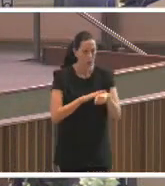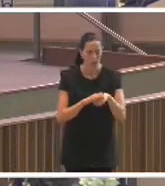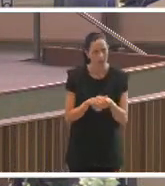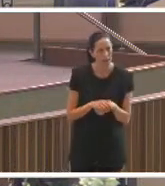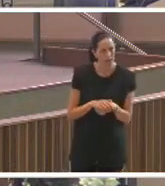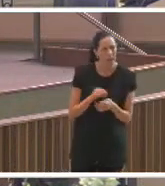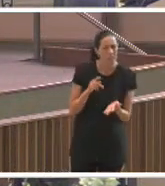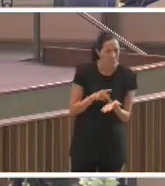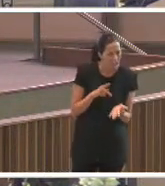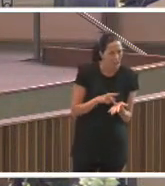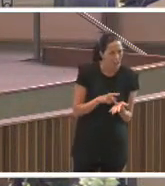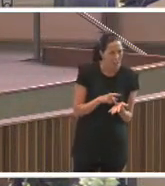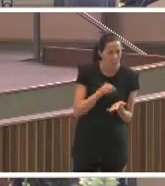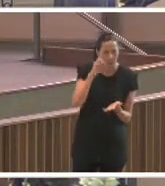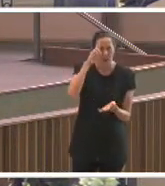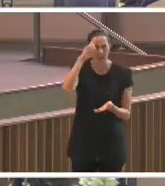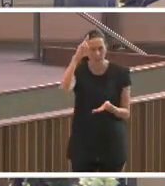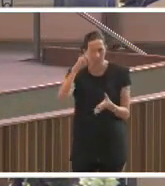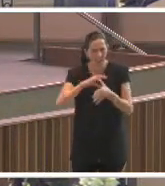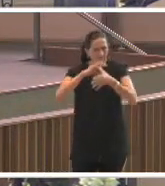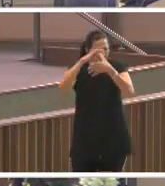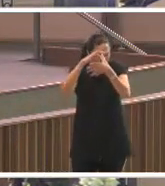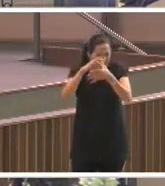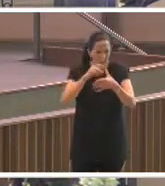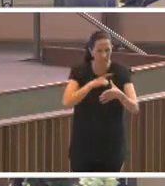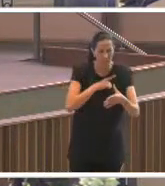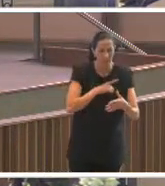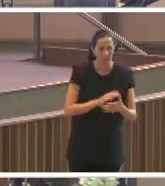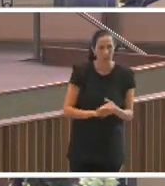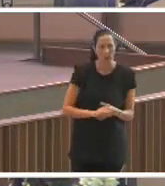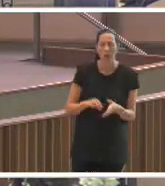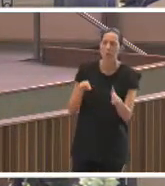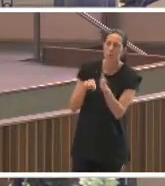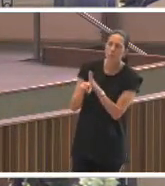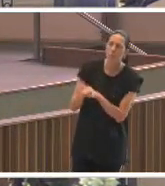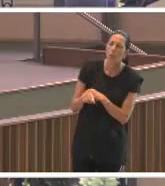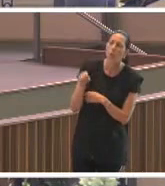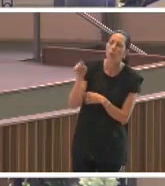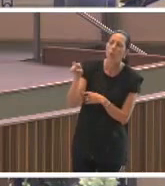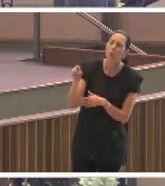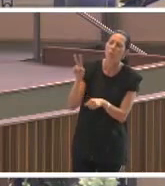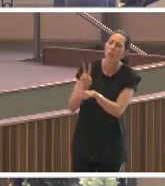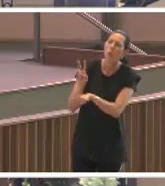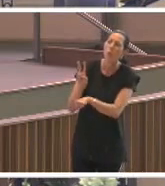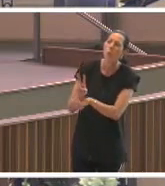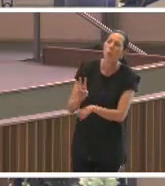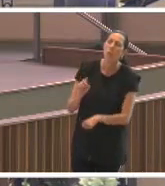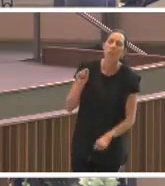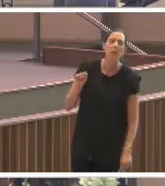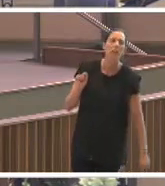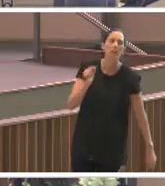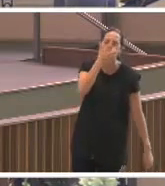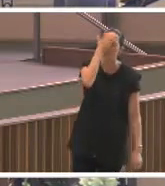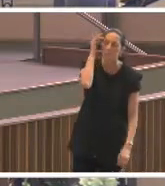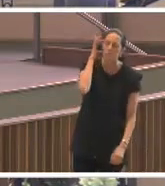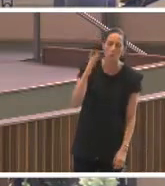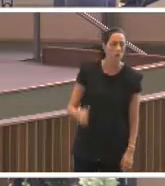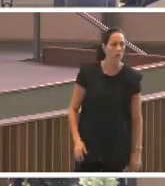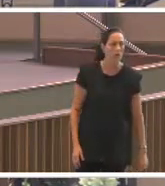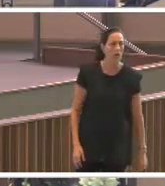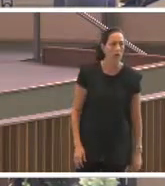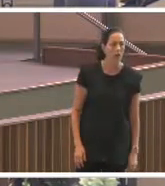Isso é uma pergunta séria. Quem cuida? Eu preguei um sermão na Convenção